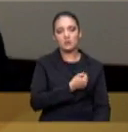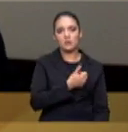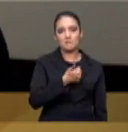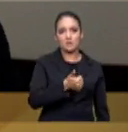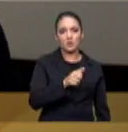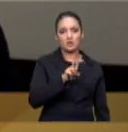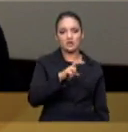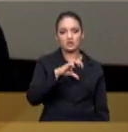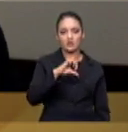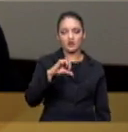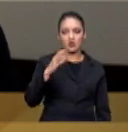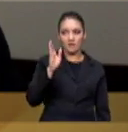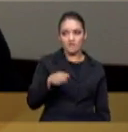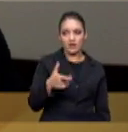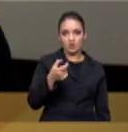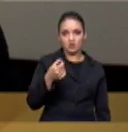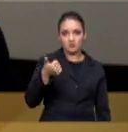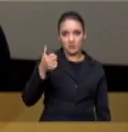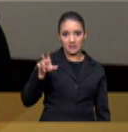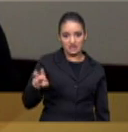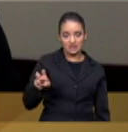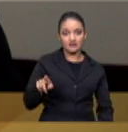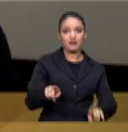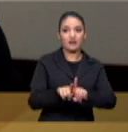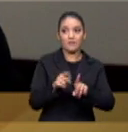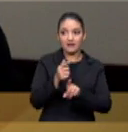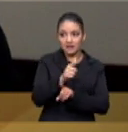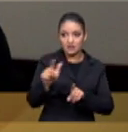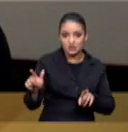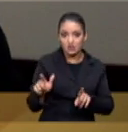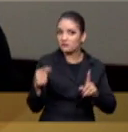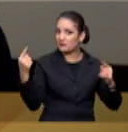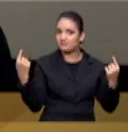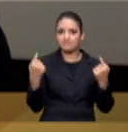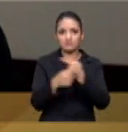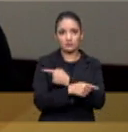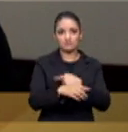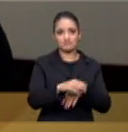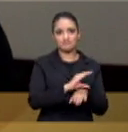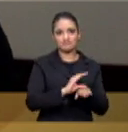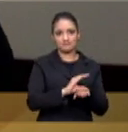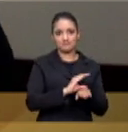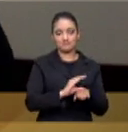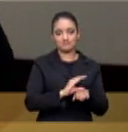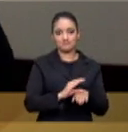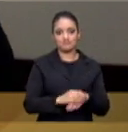2015 e nas posteriores, são incompatíveis com o texto constitucional.